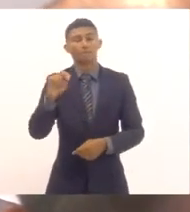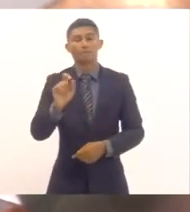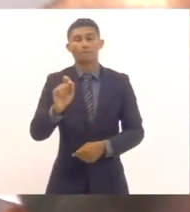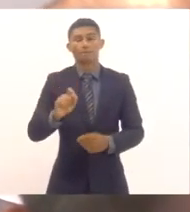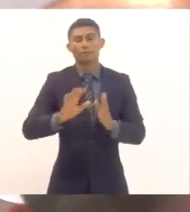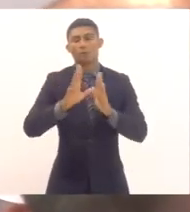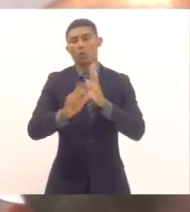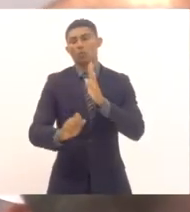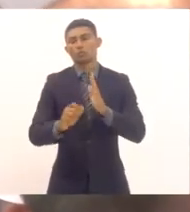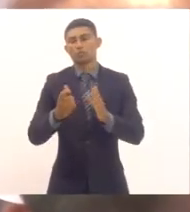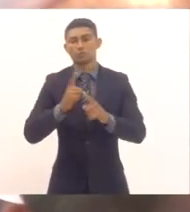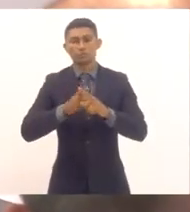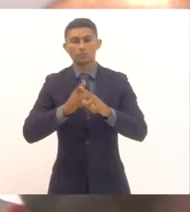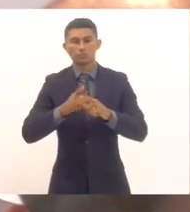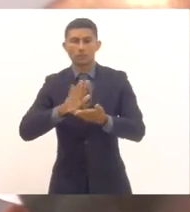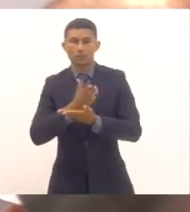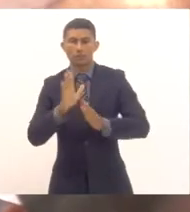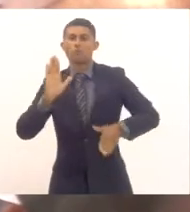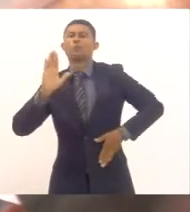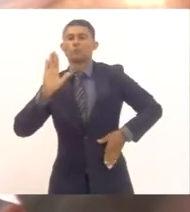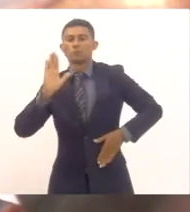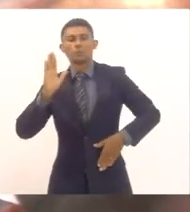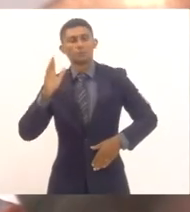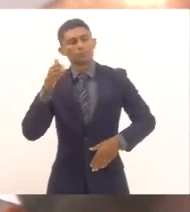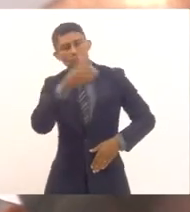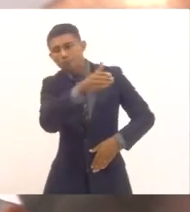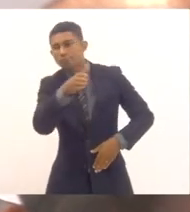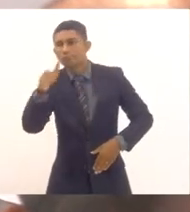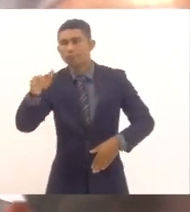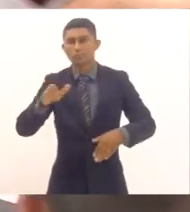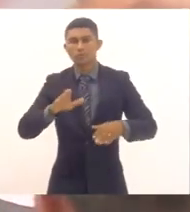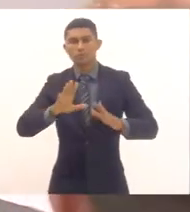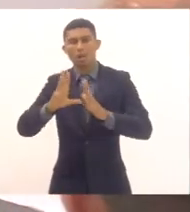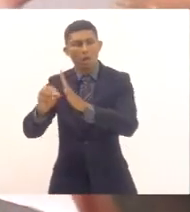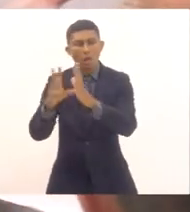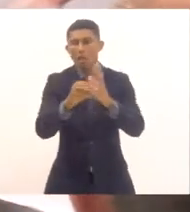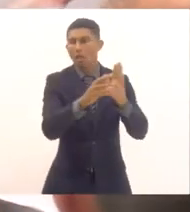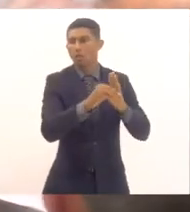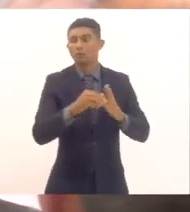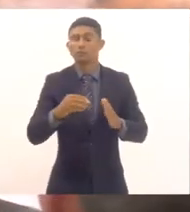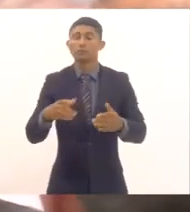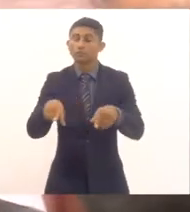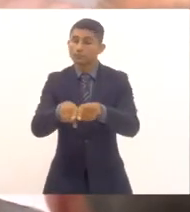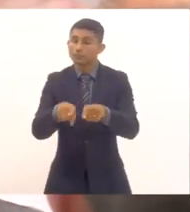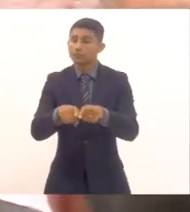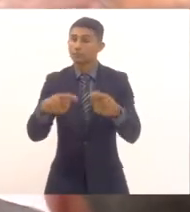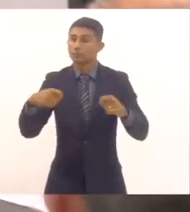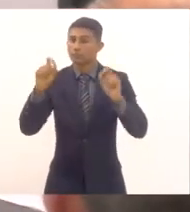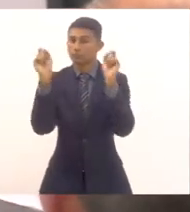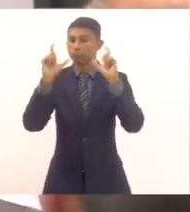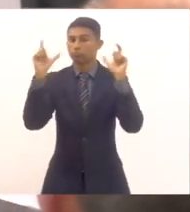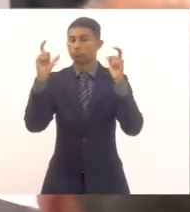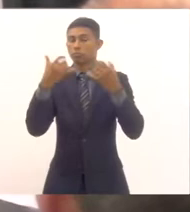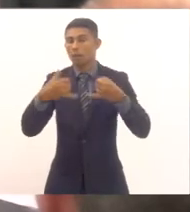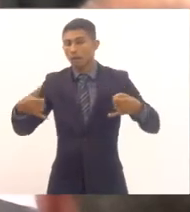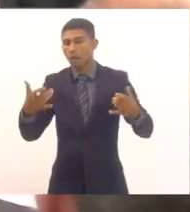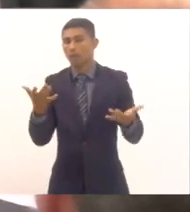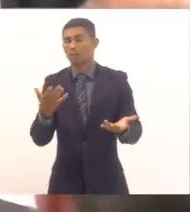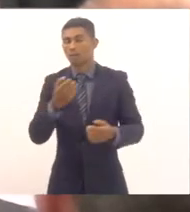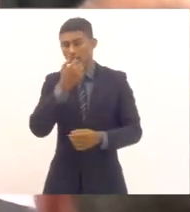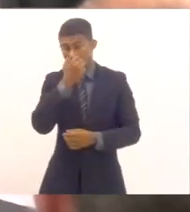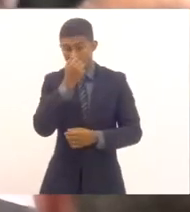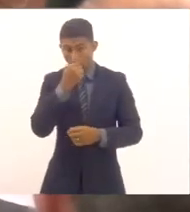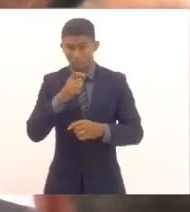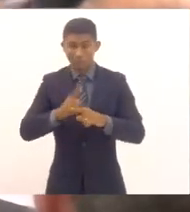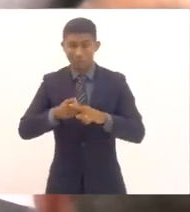dos delinquentes que ficam por ali como também ao mesmo tempo observava a questão do furto de cabos porque nós imaginamos